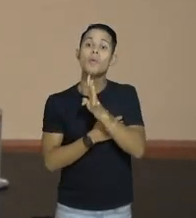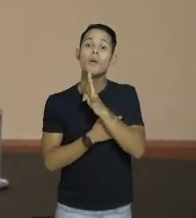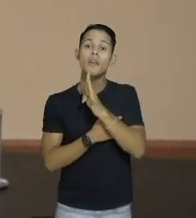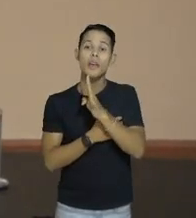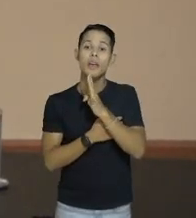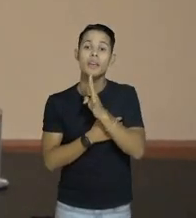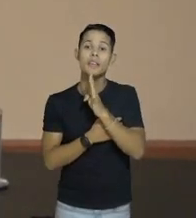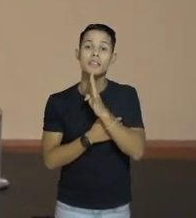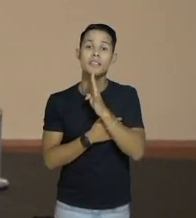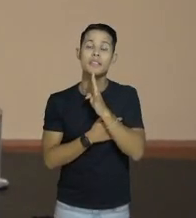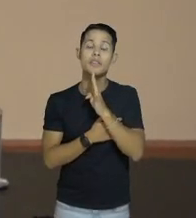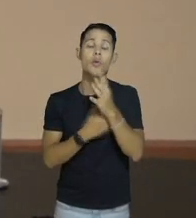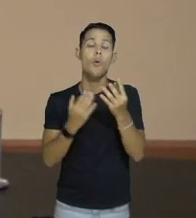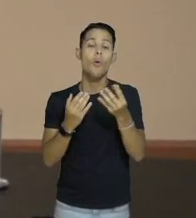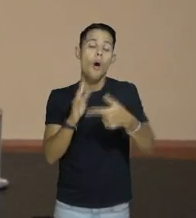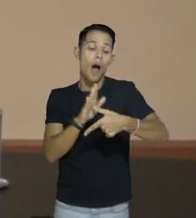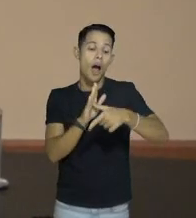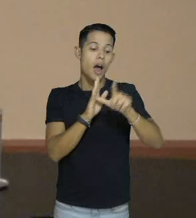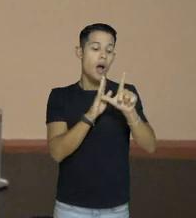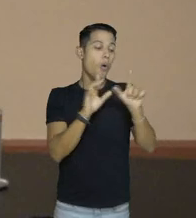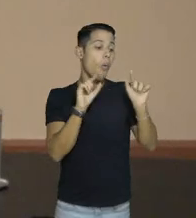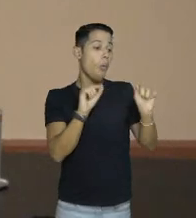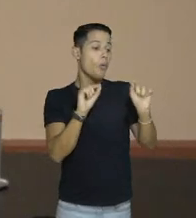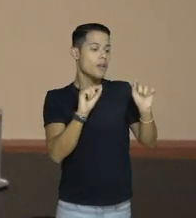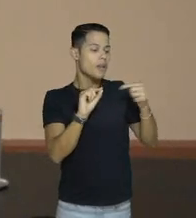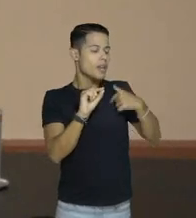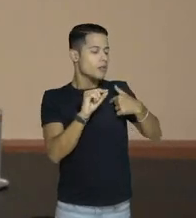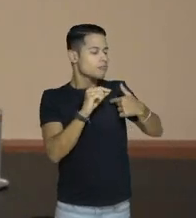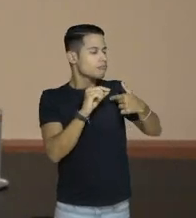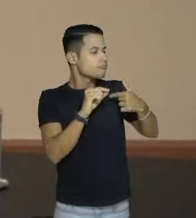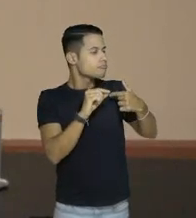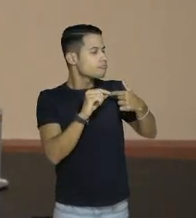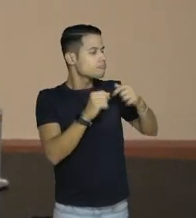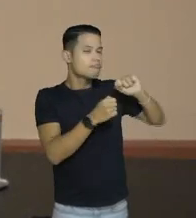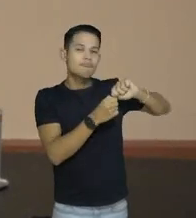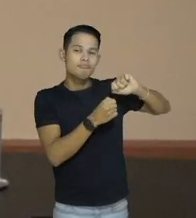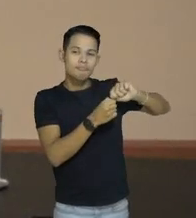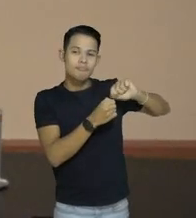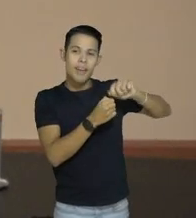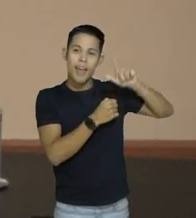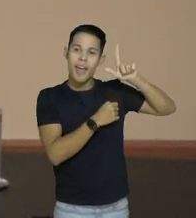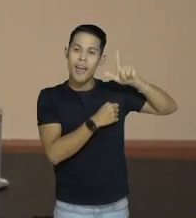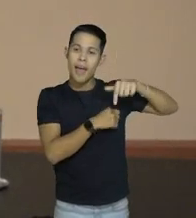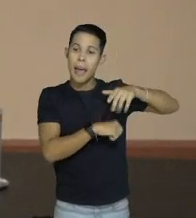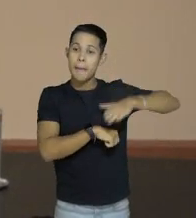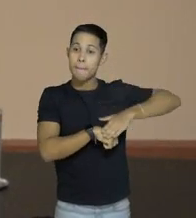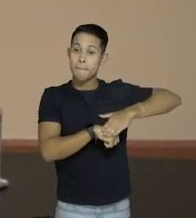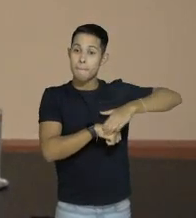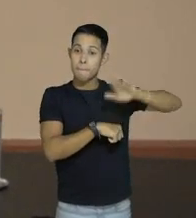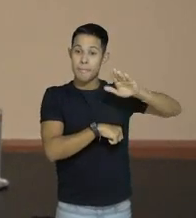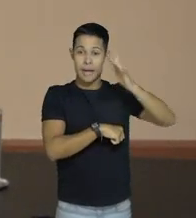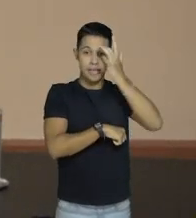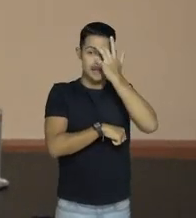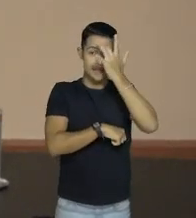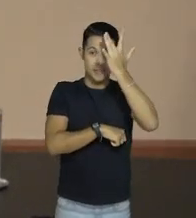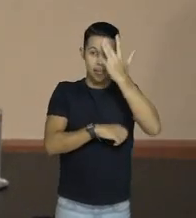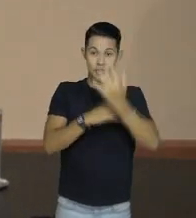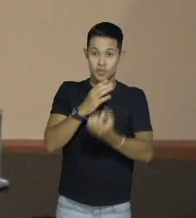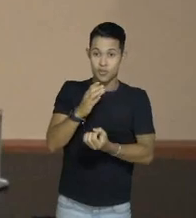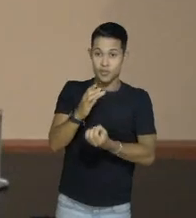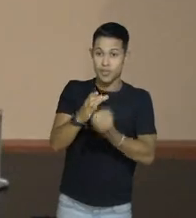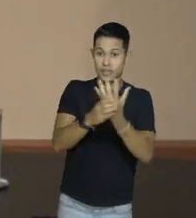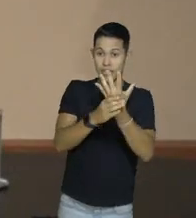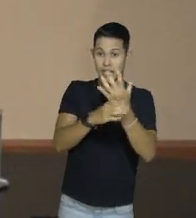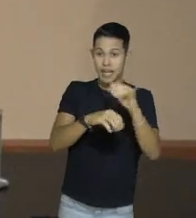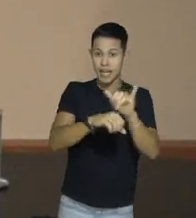estamos lidando, é muito mais fácil de elaborarmos estratégias para a